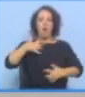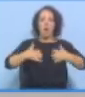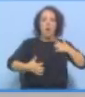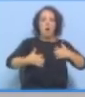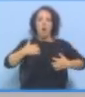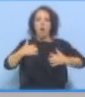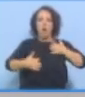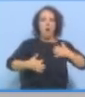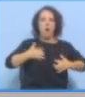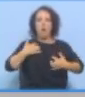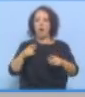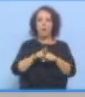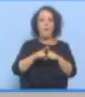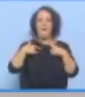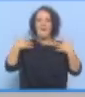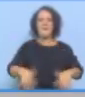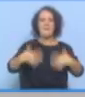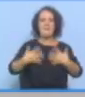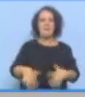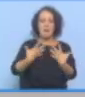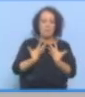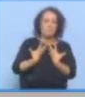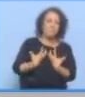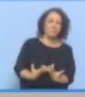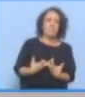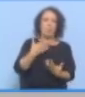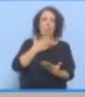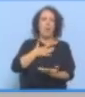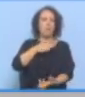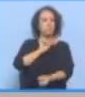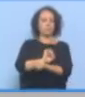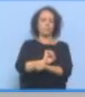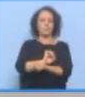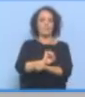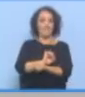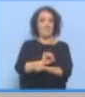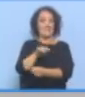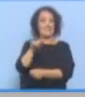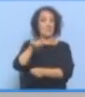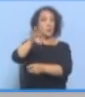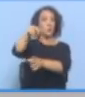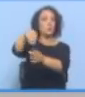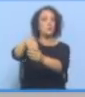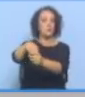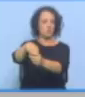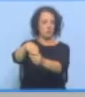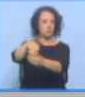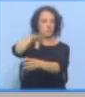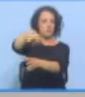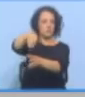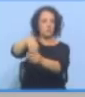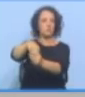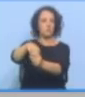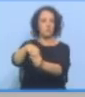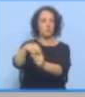sobretudo apanhados, agarrados pelo desânimo. Ora, nesse contexto, uma voz